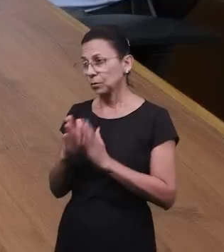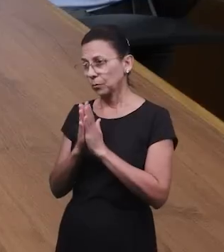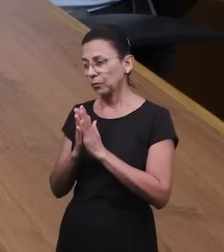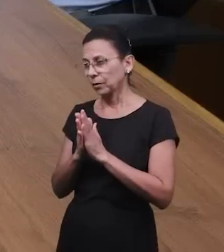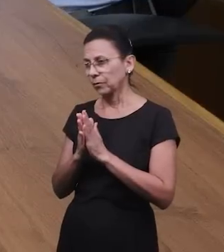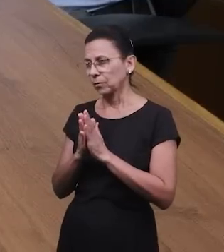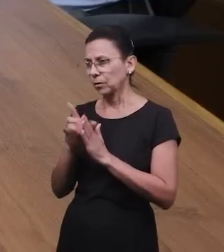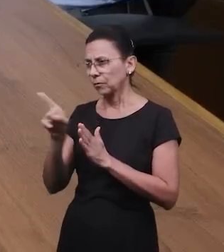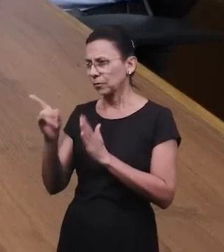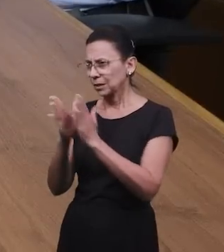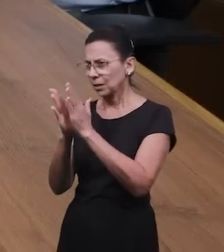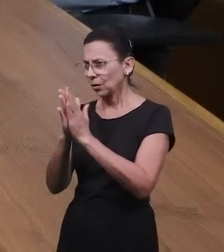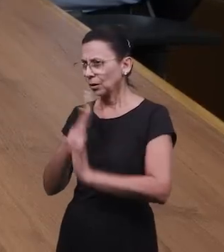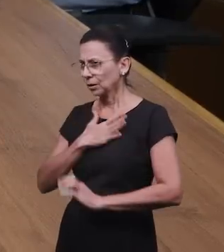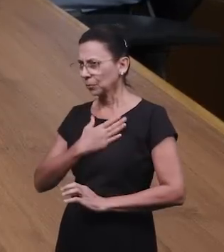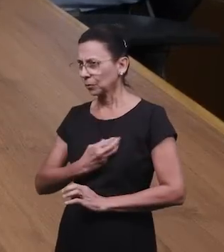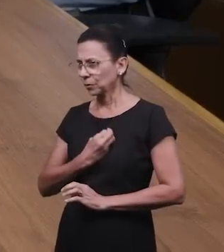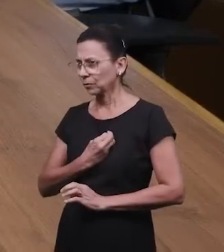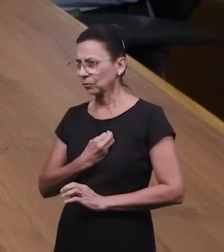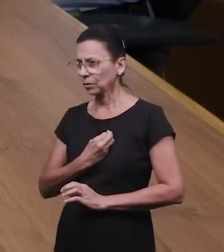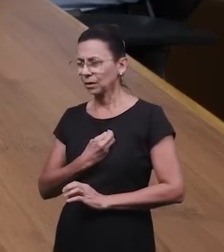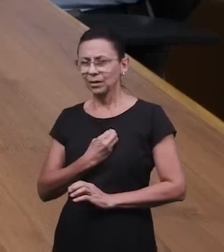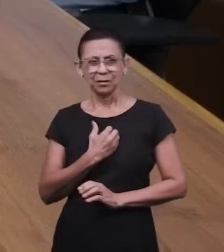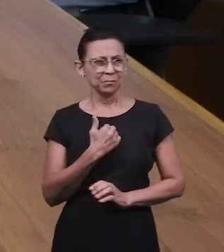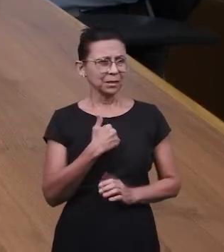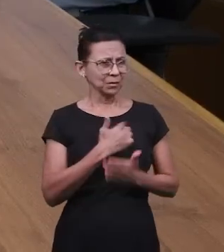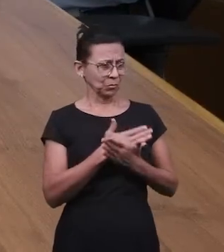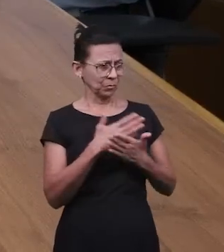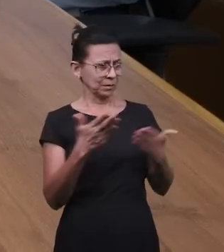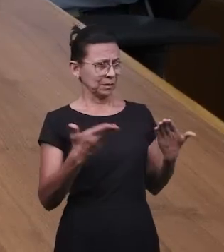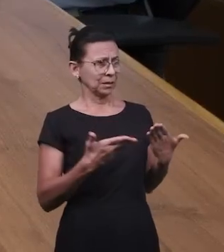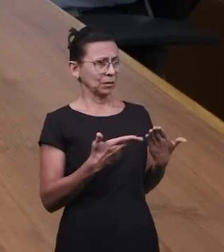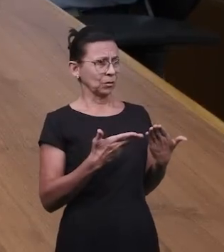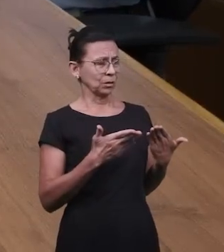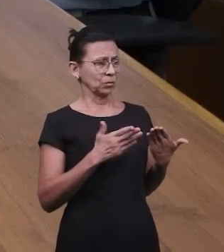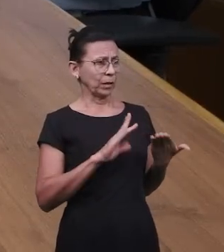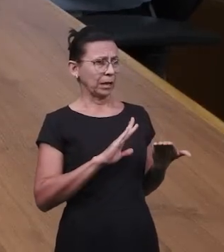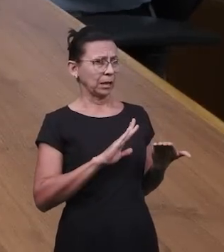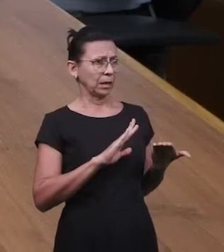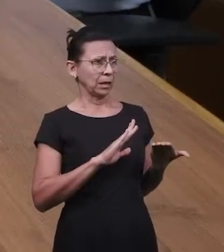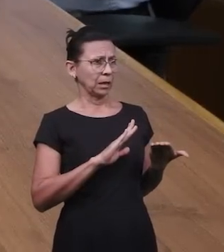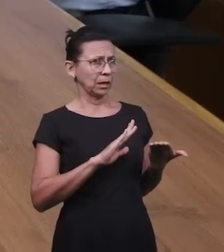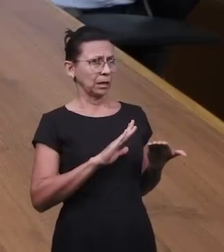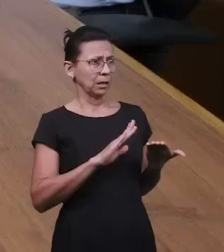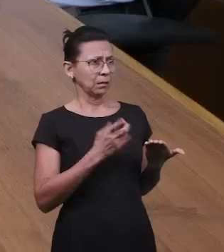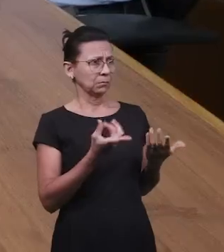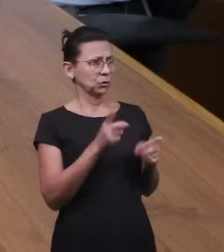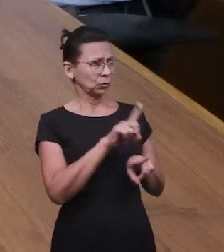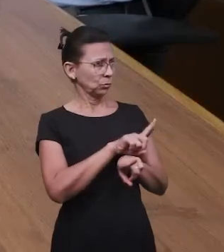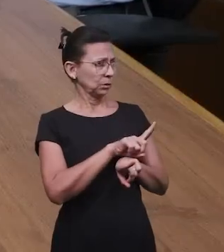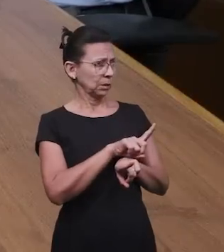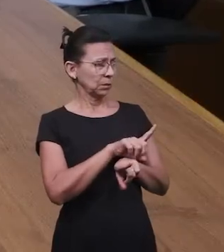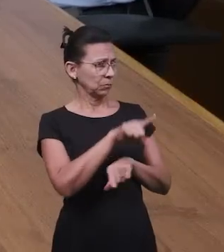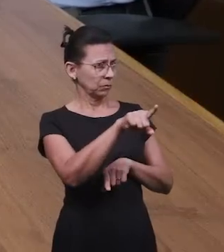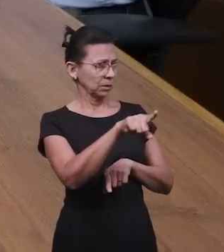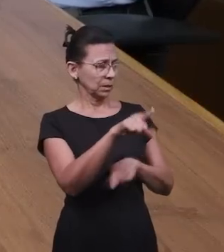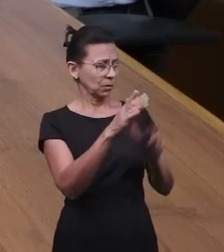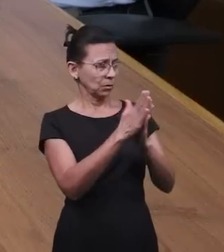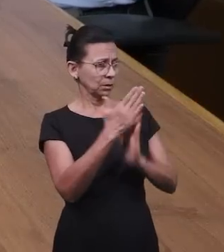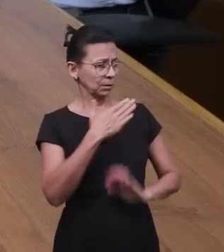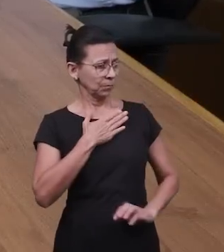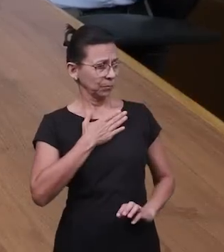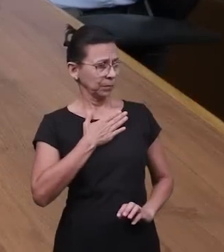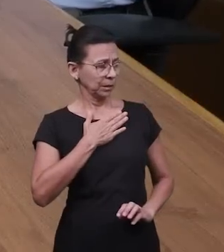mim. Aí a pessoa fala: não, mas eu estou começando agora, você que tinha que orar por mim. Eu falei: não, o acordo aqui é o seguinte, eu até oro por